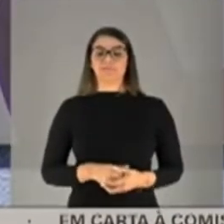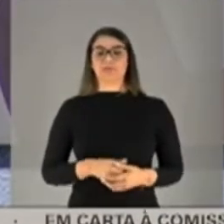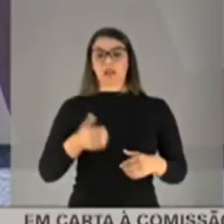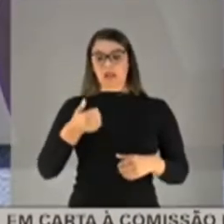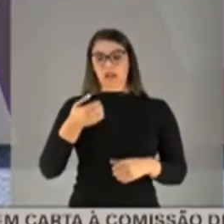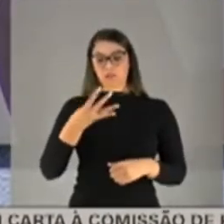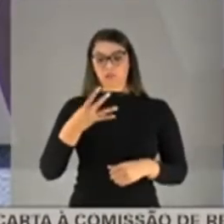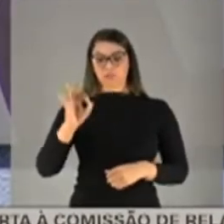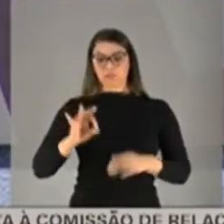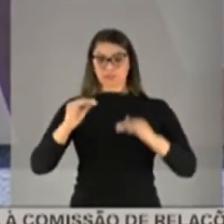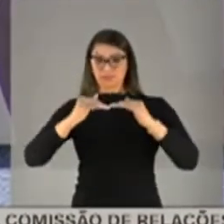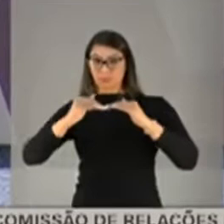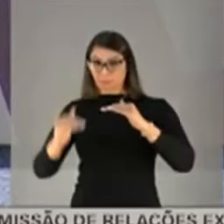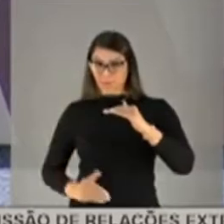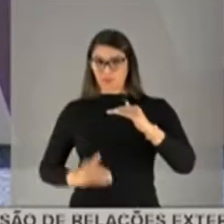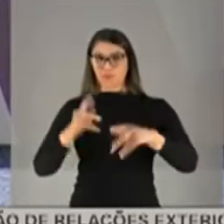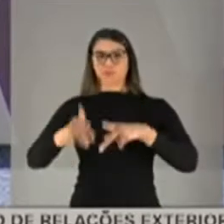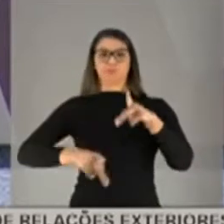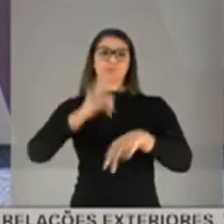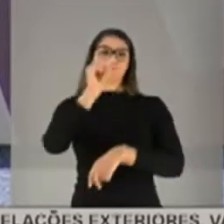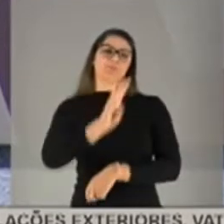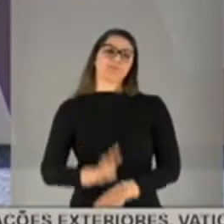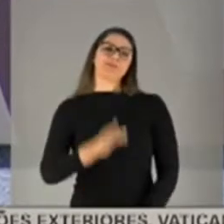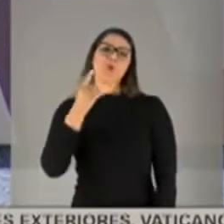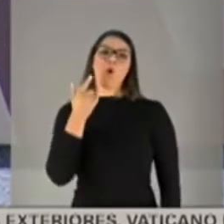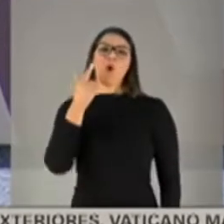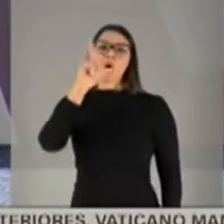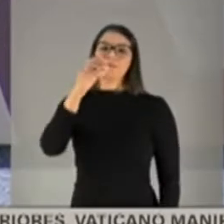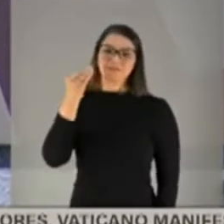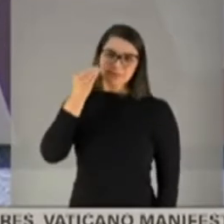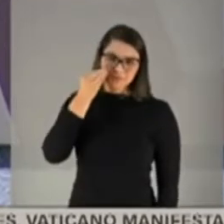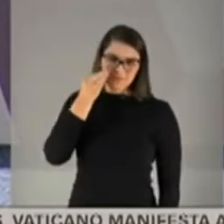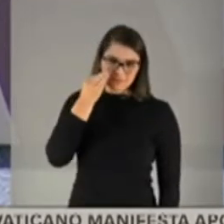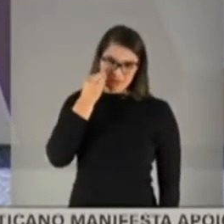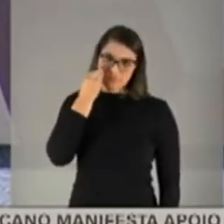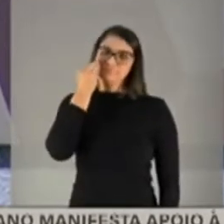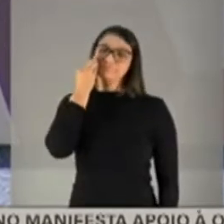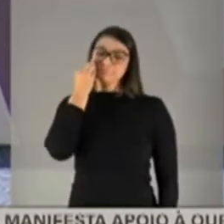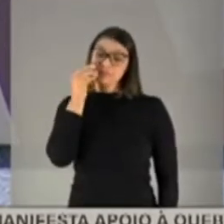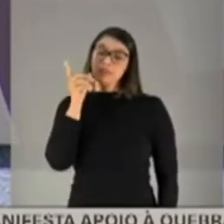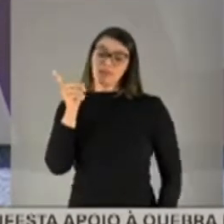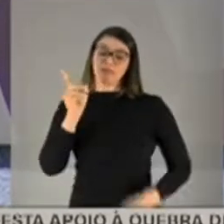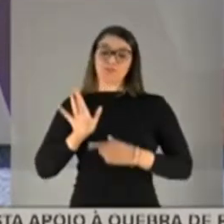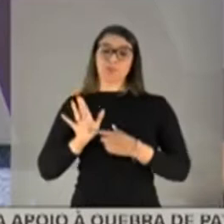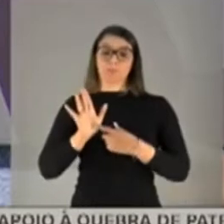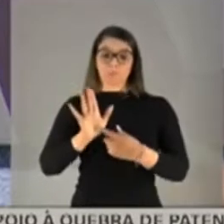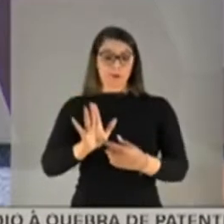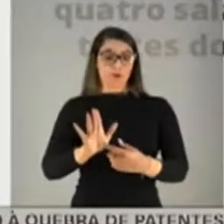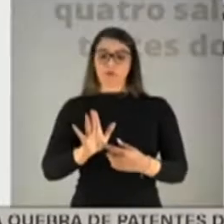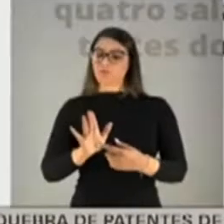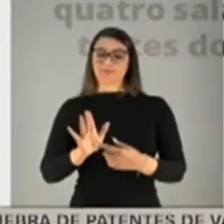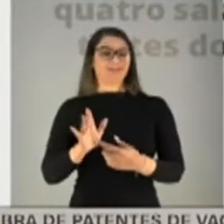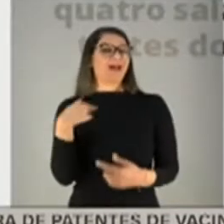da população brasileira fez testes. Menos de 14%. Isso já mostra, senadores e senadoras, que não